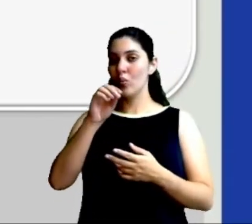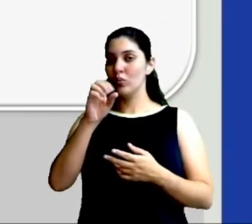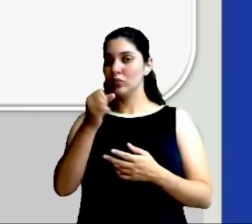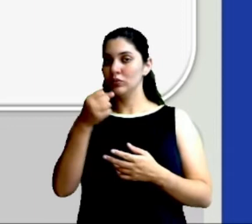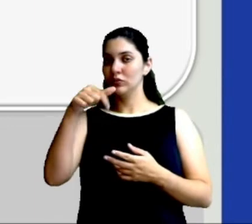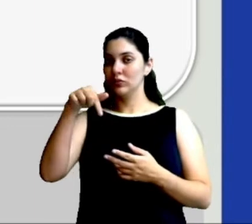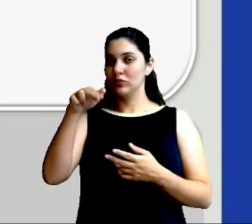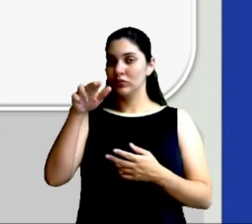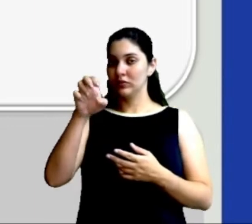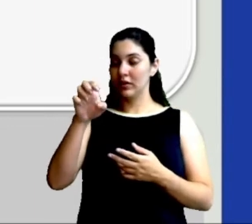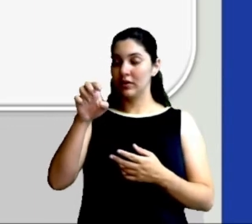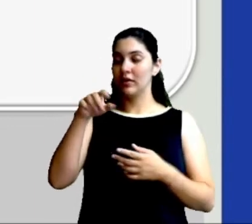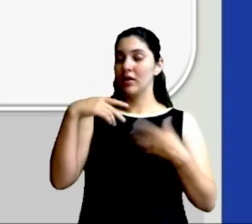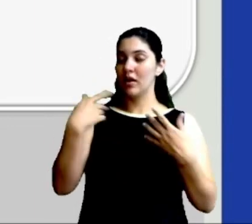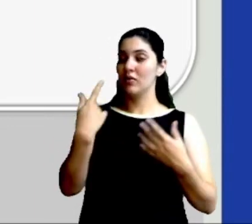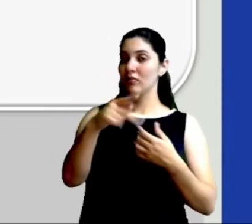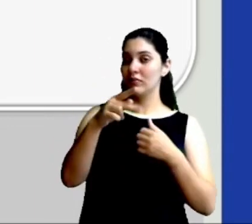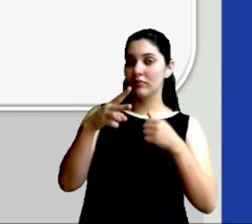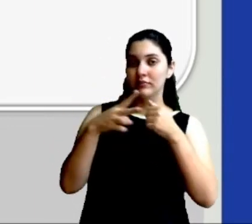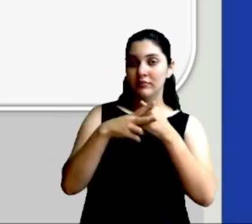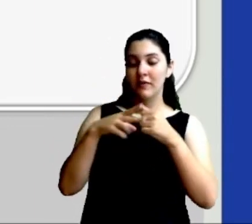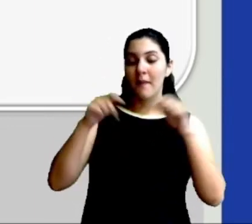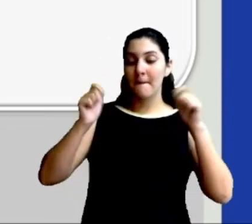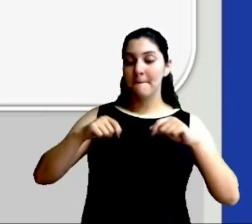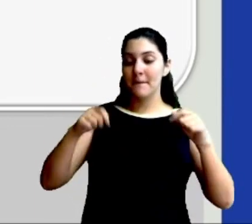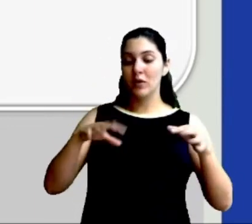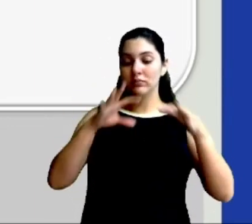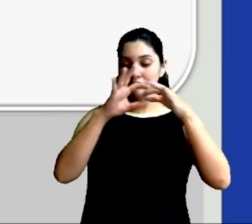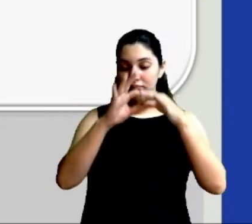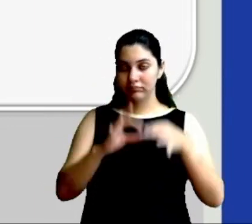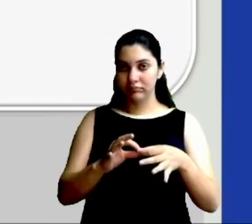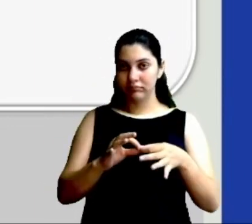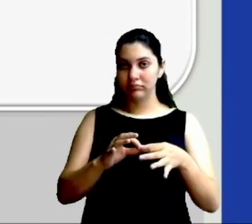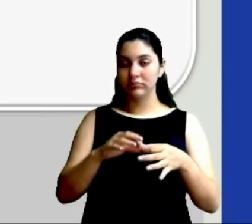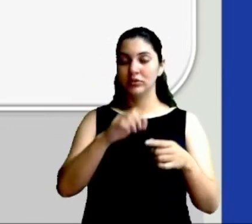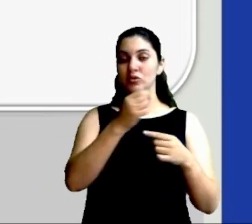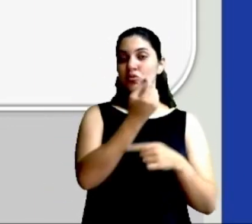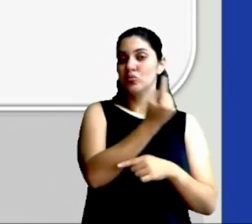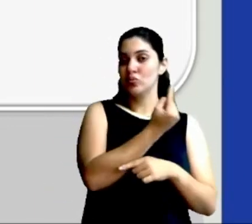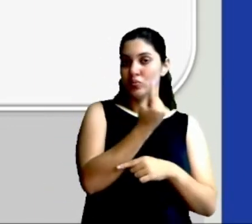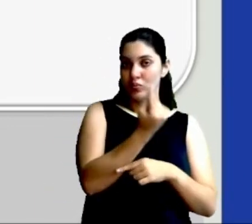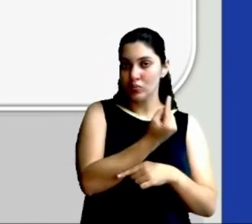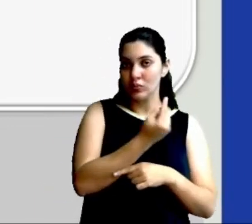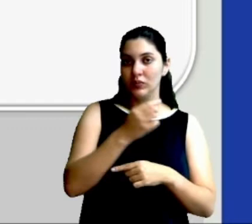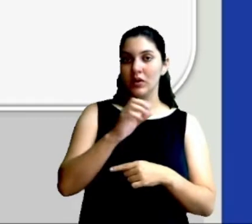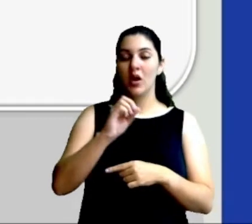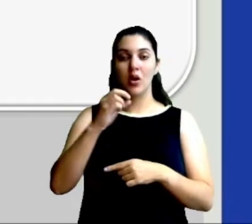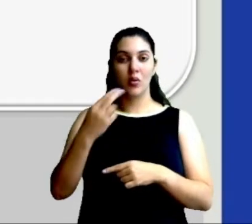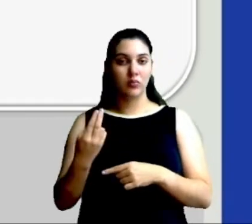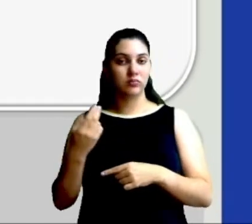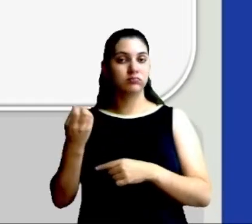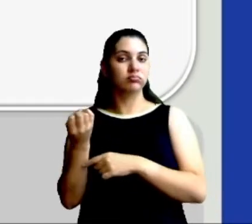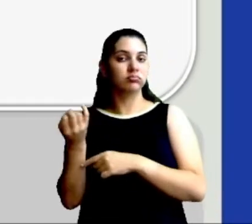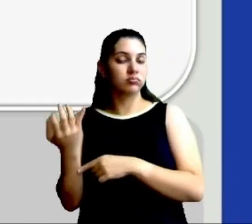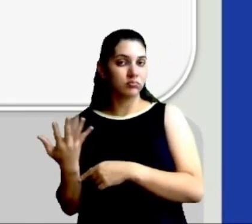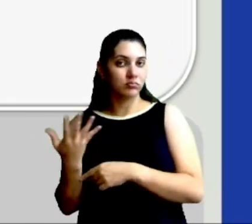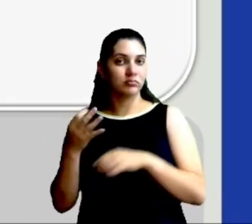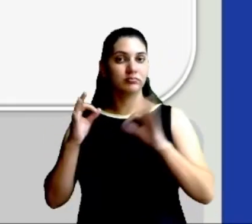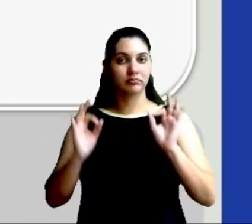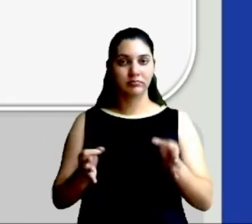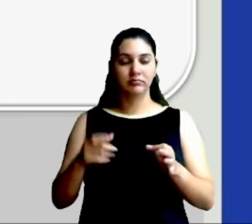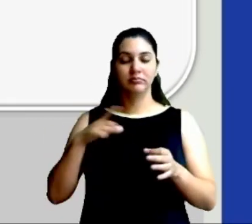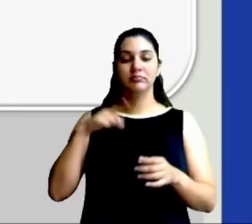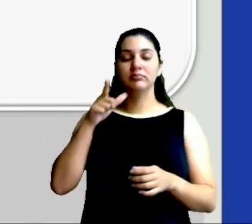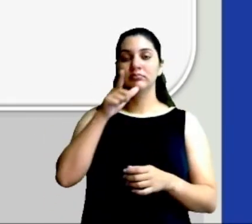o teu verbo, tá? Ele pode ser conjugado tanto no singular ou como no plural. Então, a gente tem aí